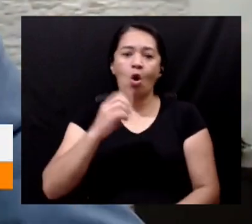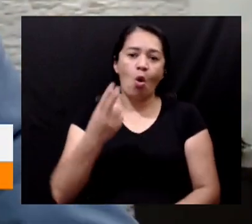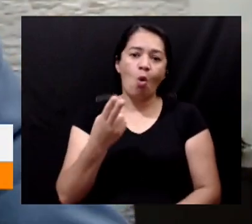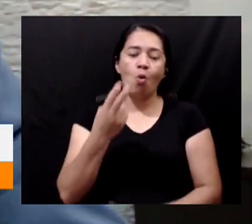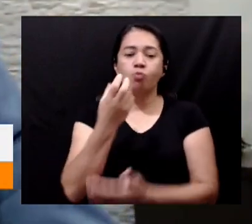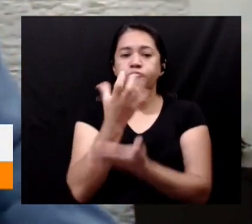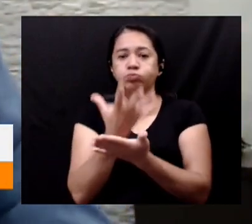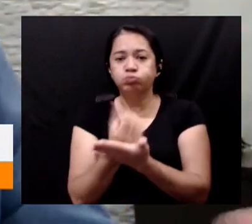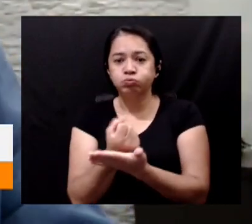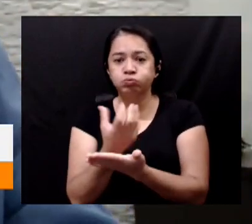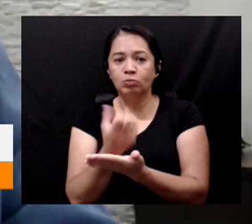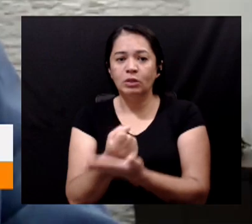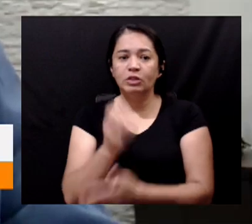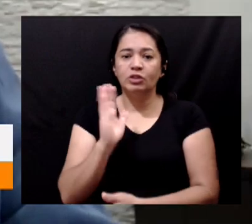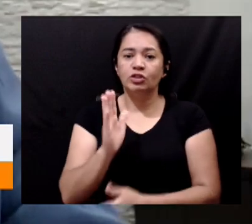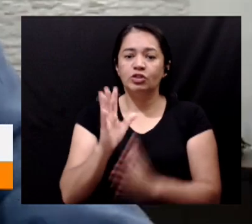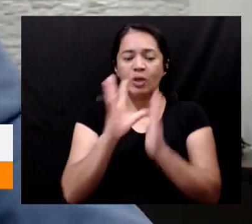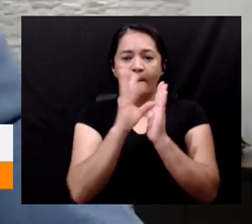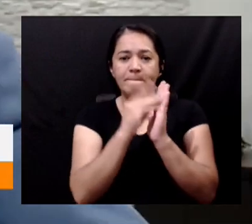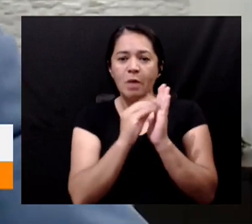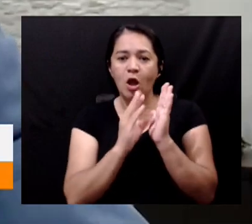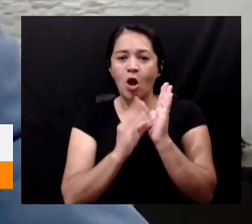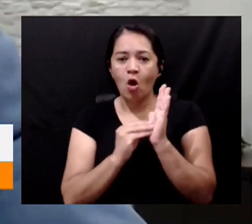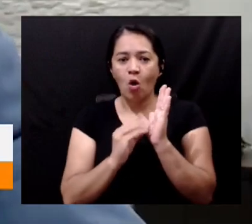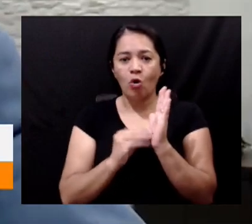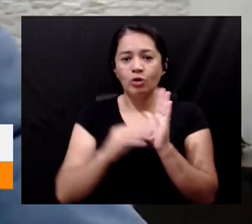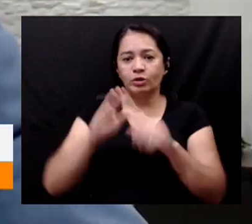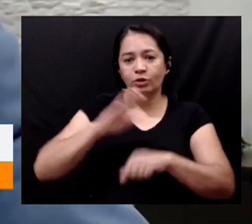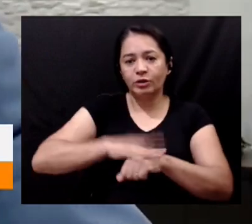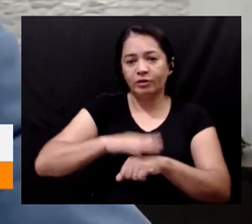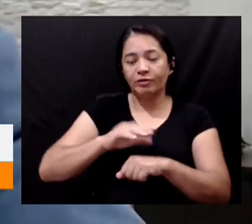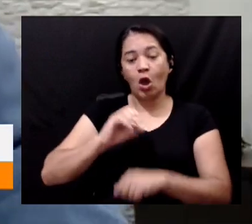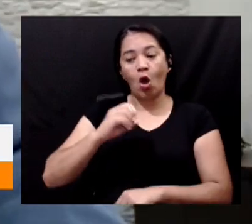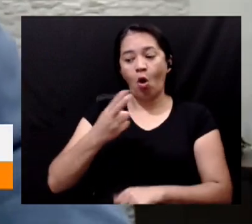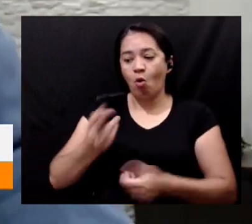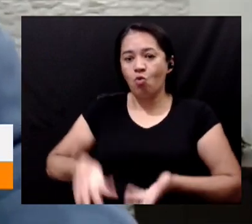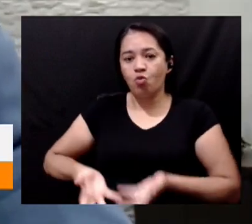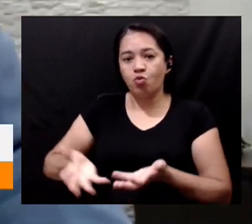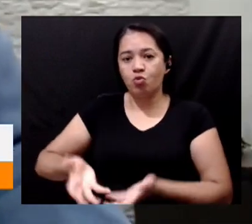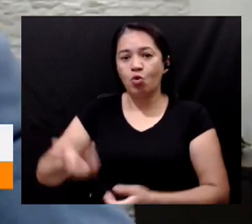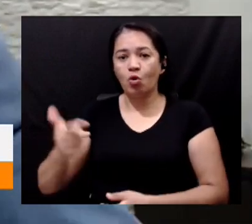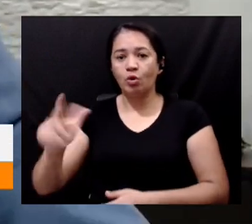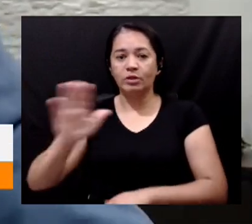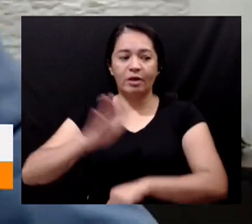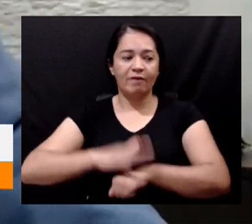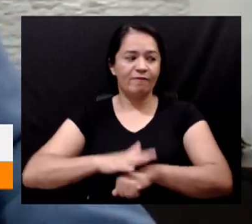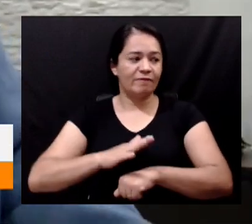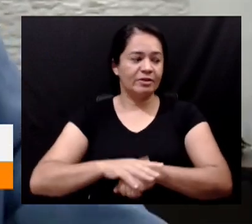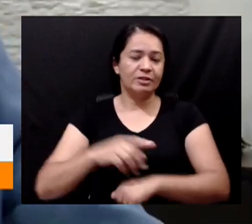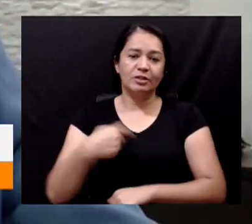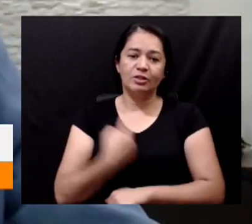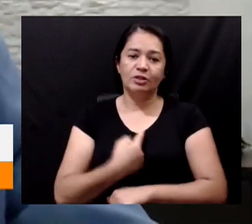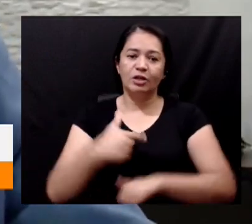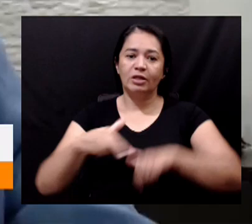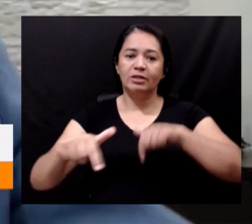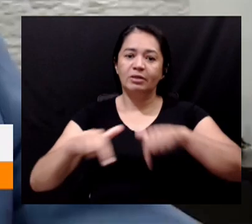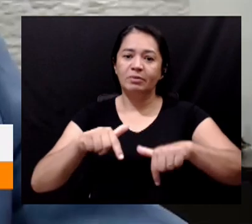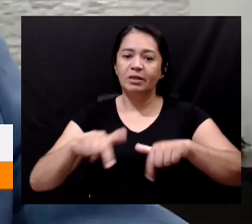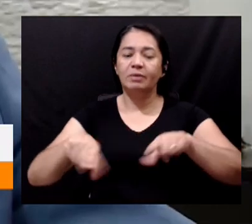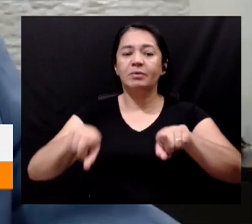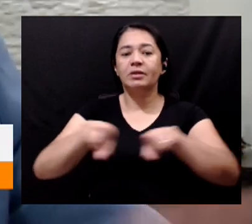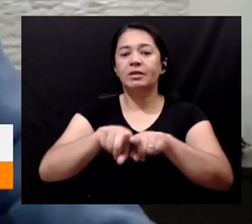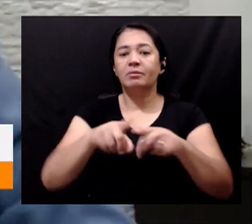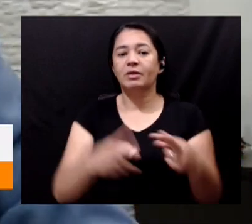algum conteúdo ou estimulando os outros a fazerem isso. Nós trabalhamos também com a responsabilidade das próprias plataformas de